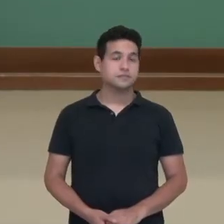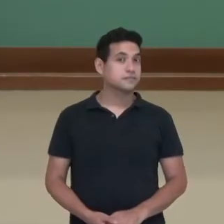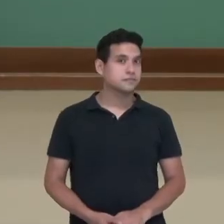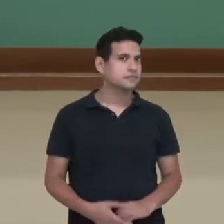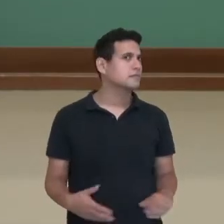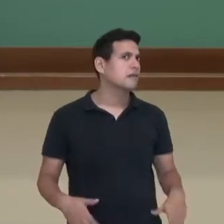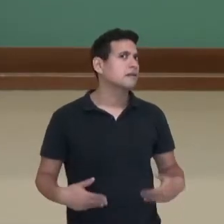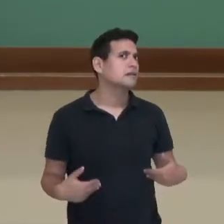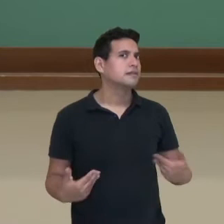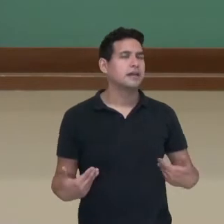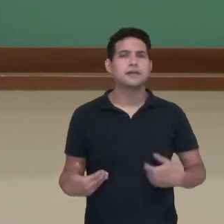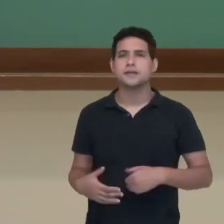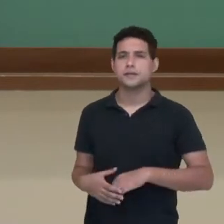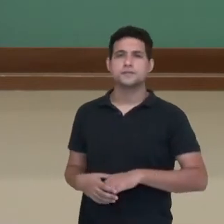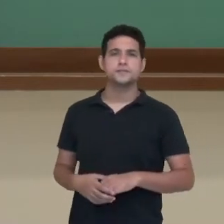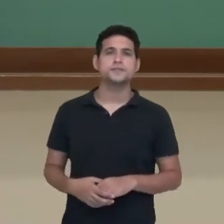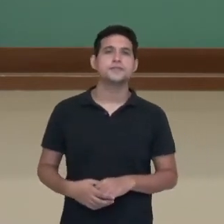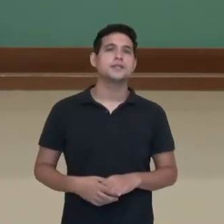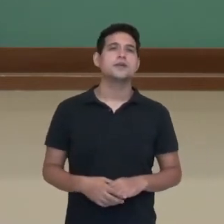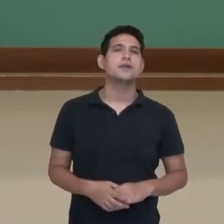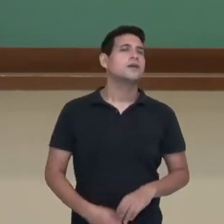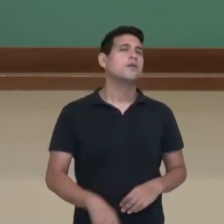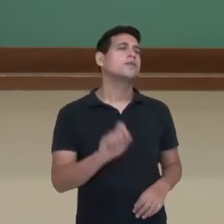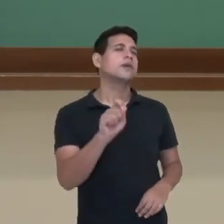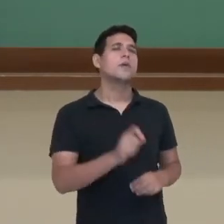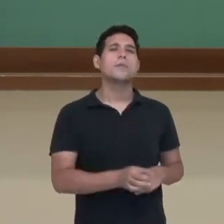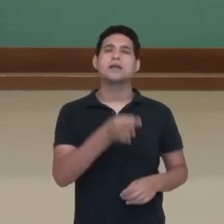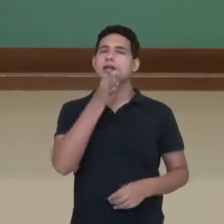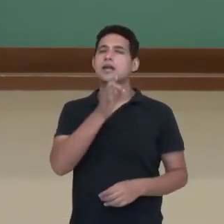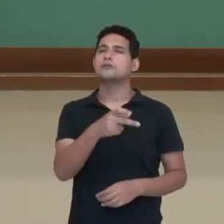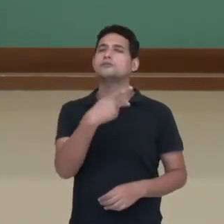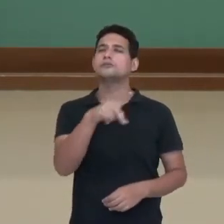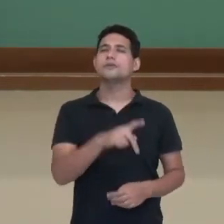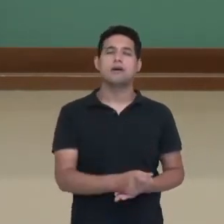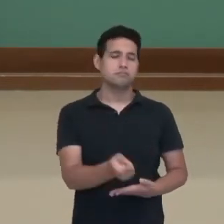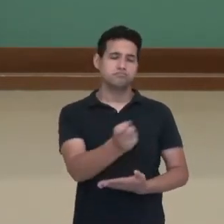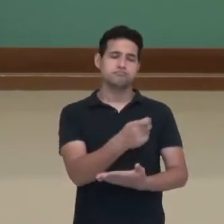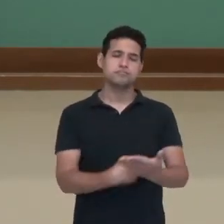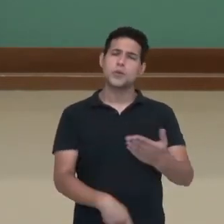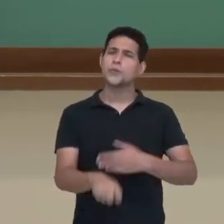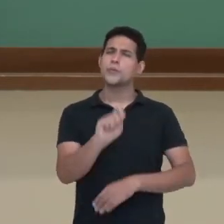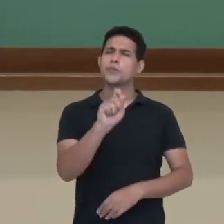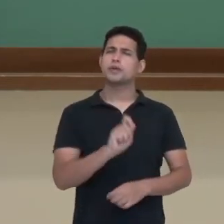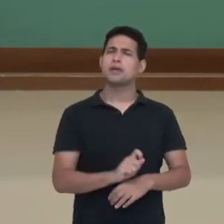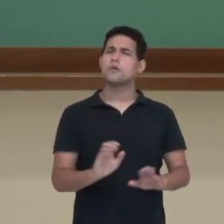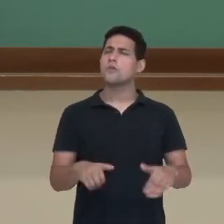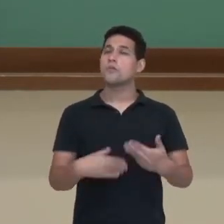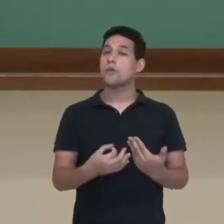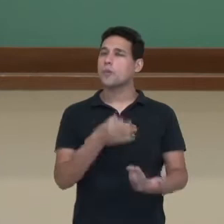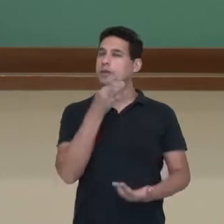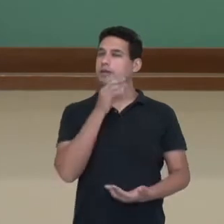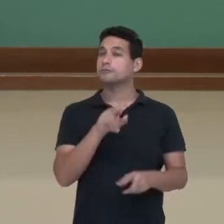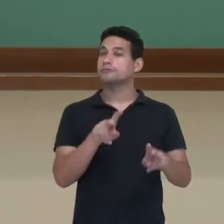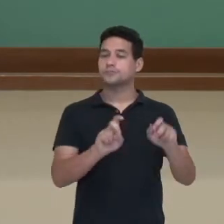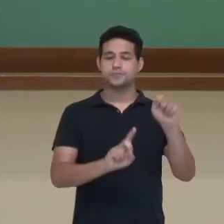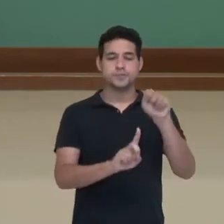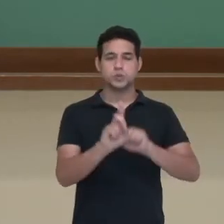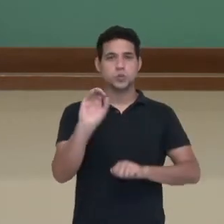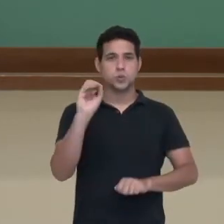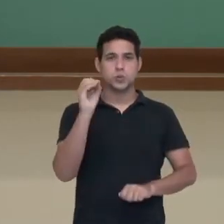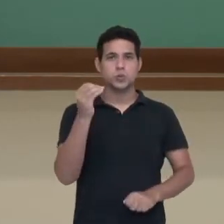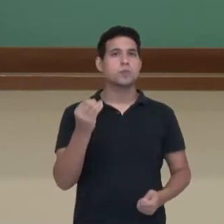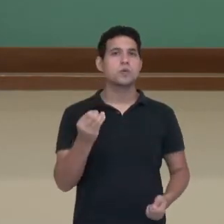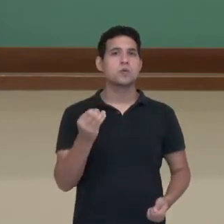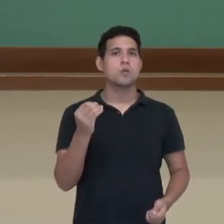E aí, ticos e ticas, o que que vocês opinam? O que que vocês escreveram a opinião sobre o mês Outubro